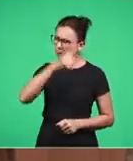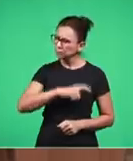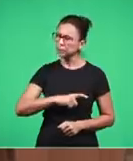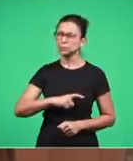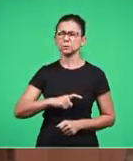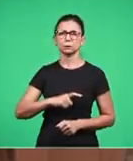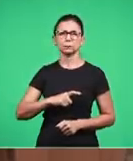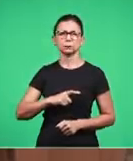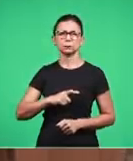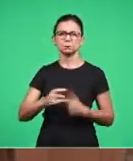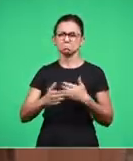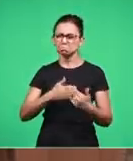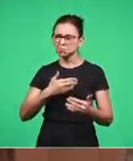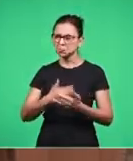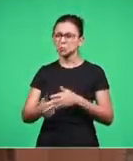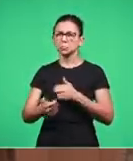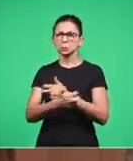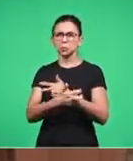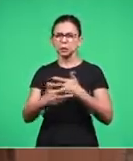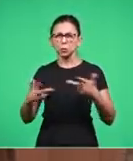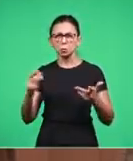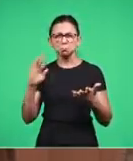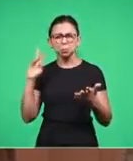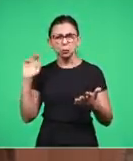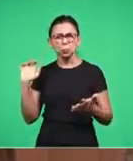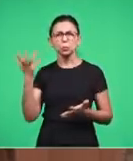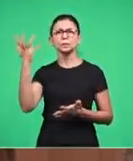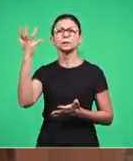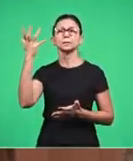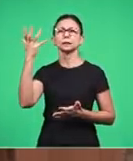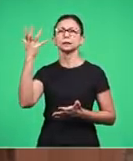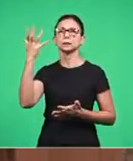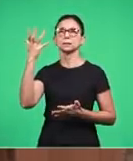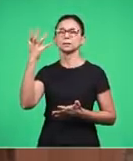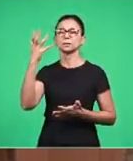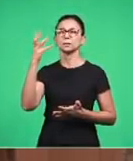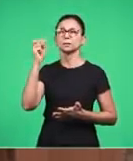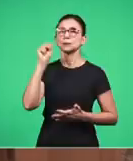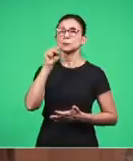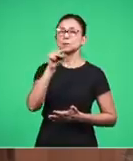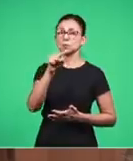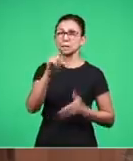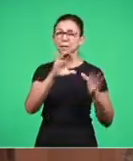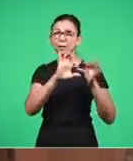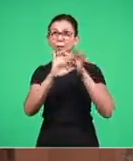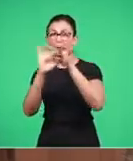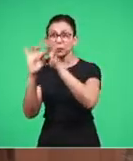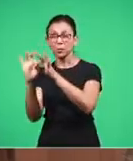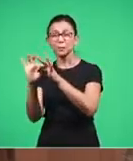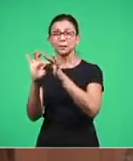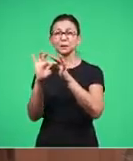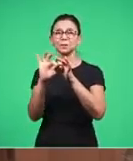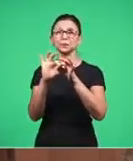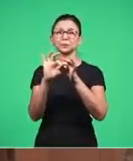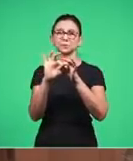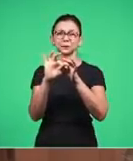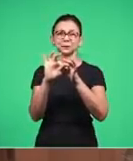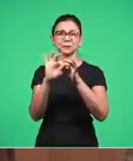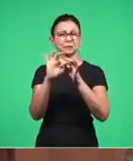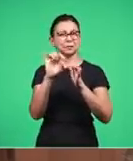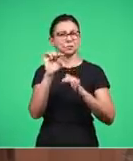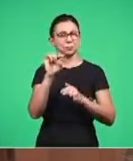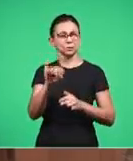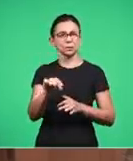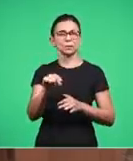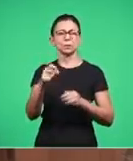vier, você está abrigado no Senhor, você vai estar debaixo da sua orientação. O que vier dele